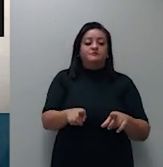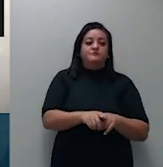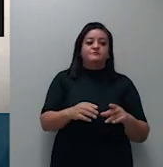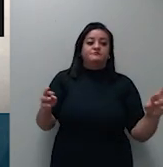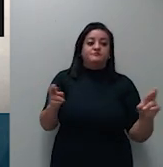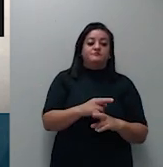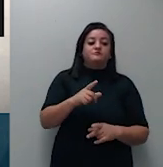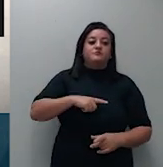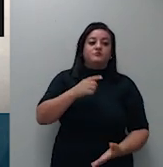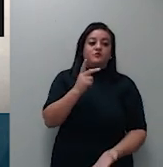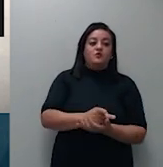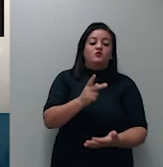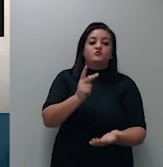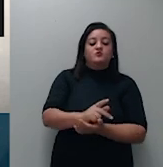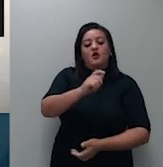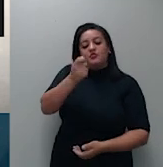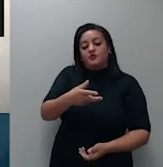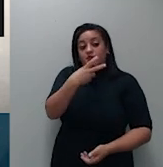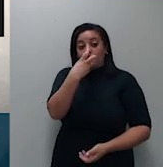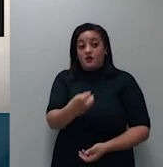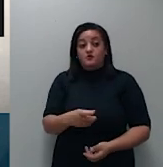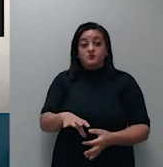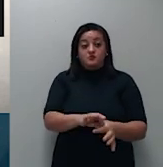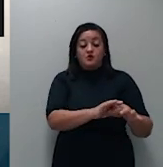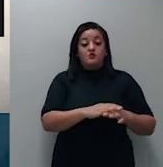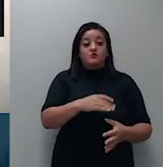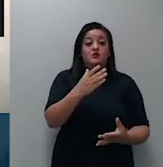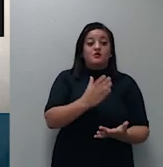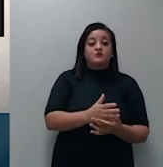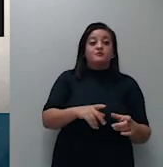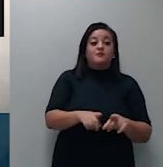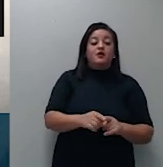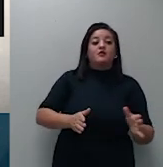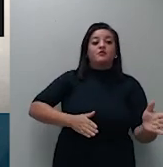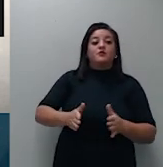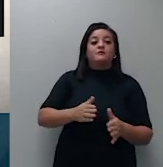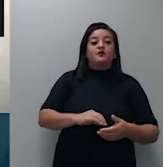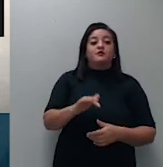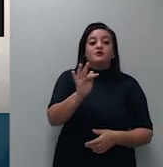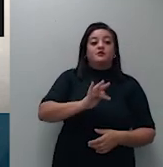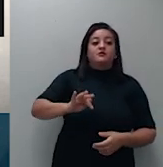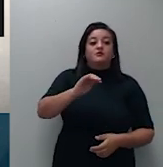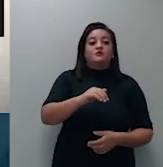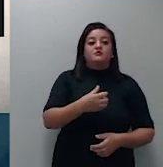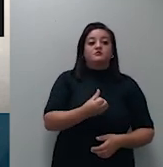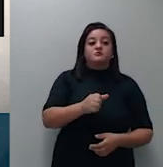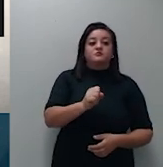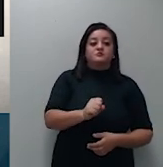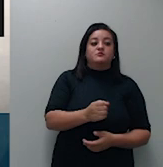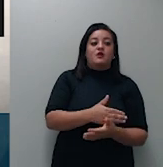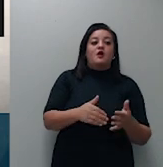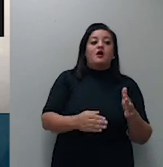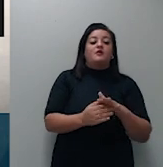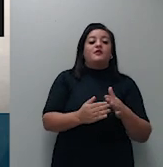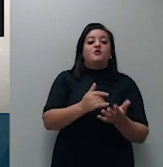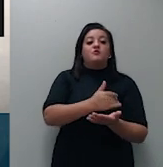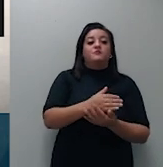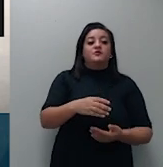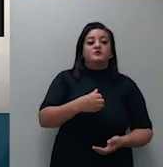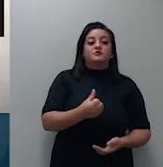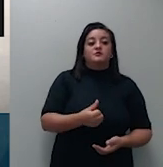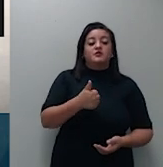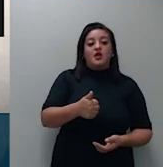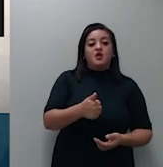a despeito de ser mantida a sentença que reconheceu a união estável no período entre fevereiro de 68 até o início de